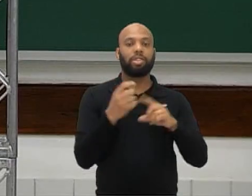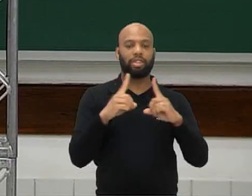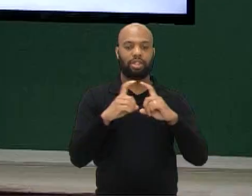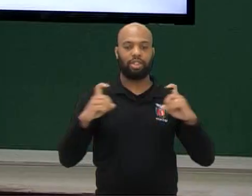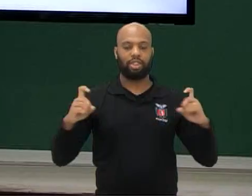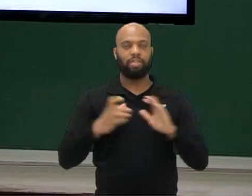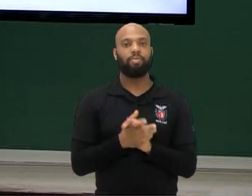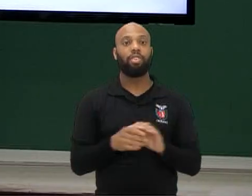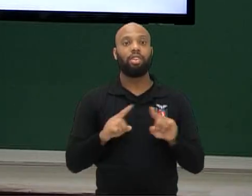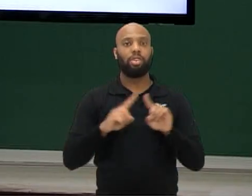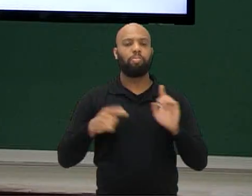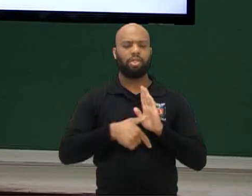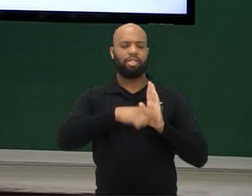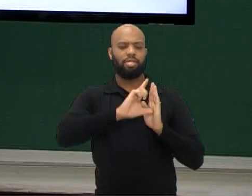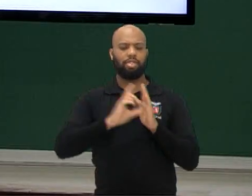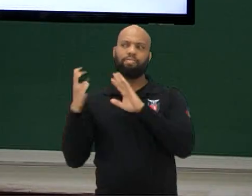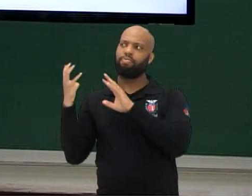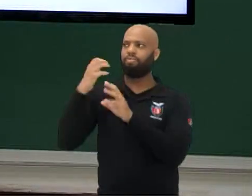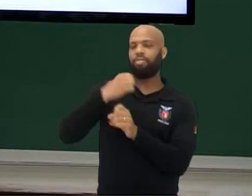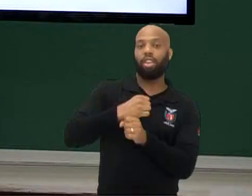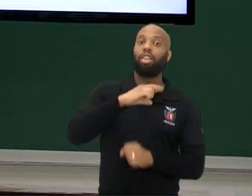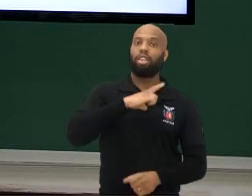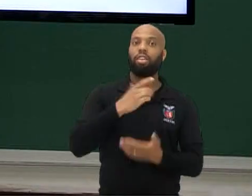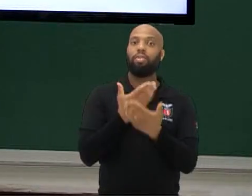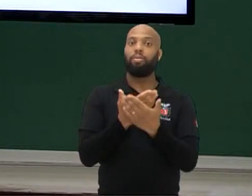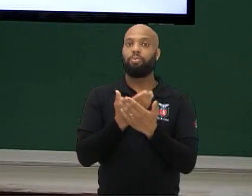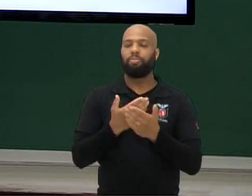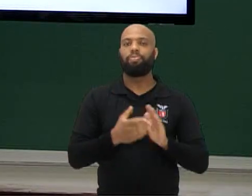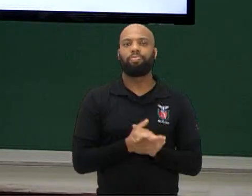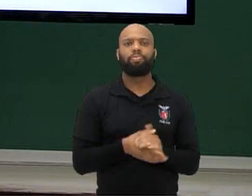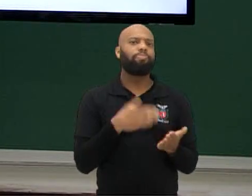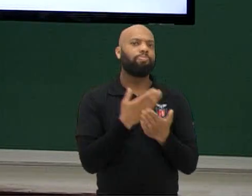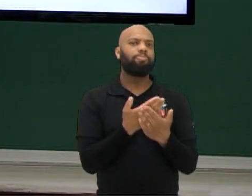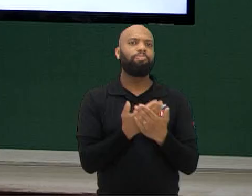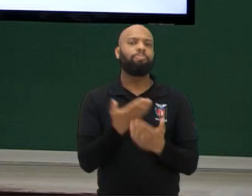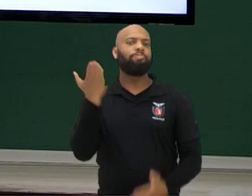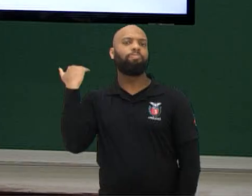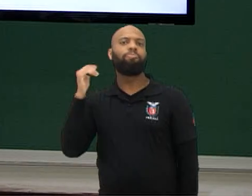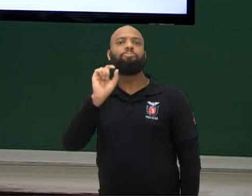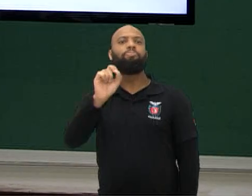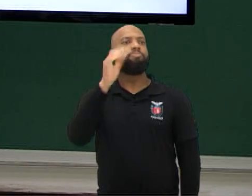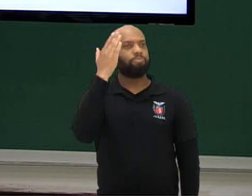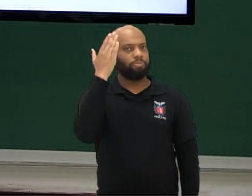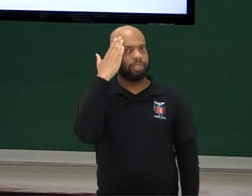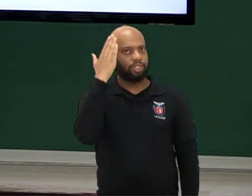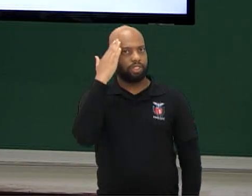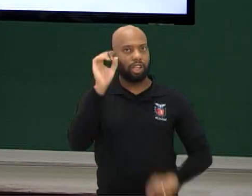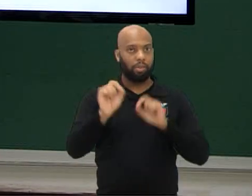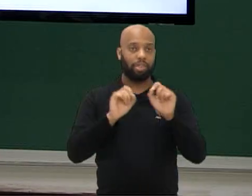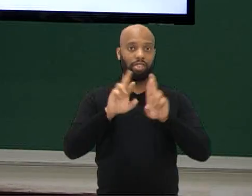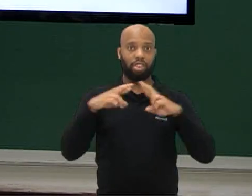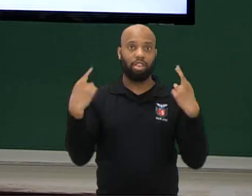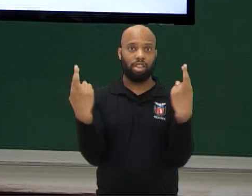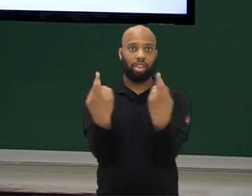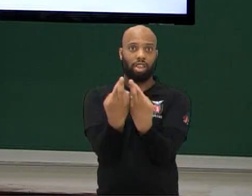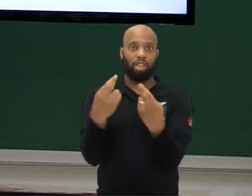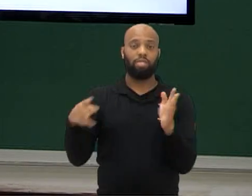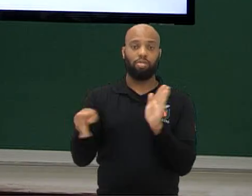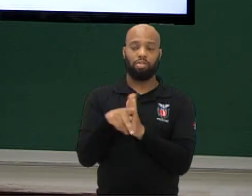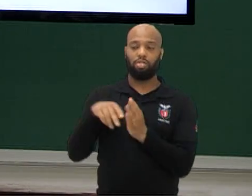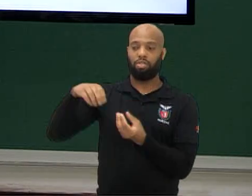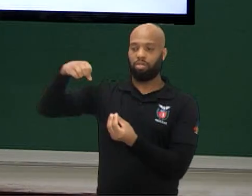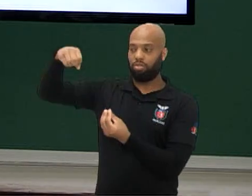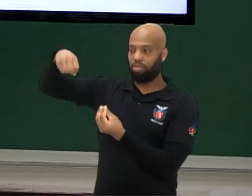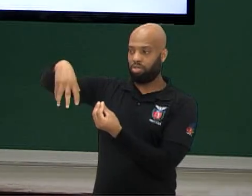sempre retomando um pouquinho da nossa aula passada. Na aula passada nós vimos que o reino dos fungos é formado pelos